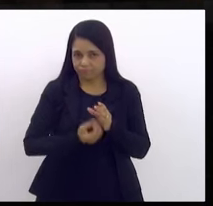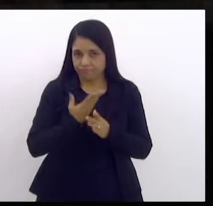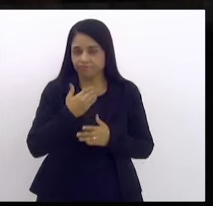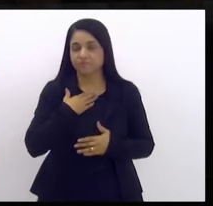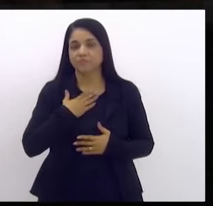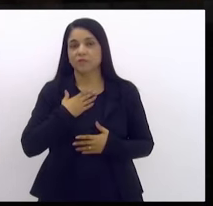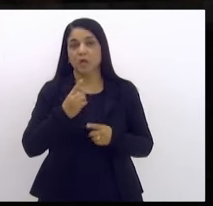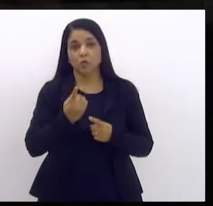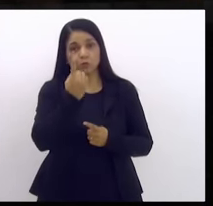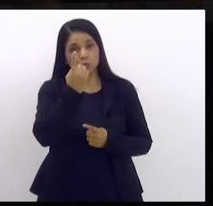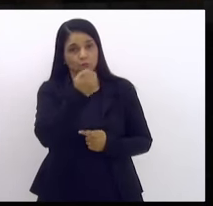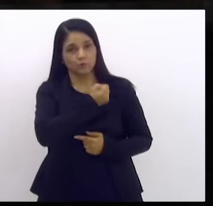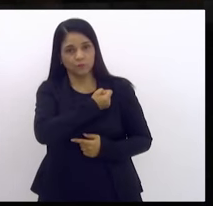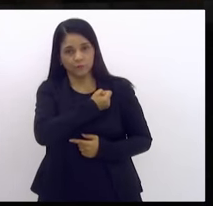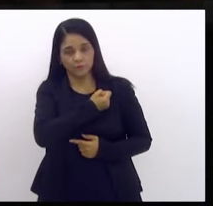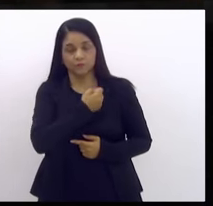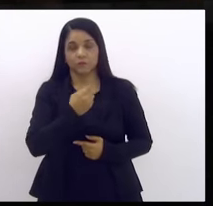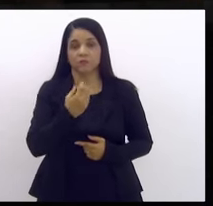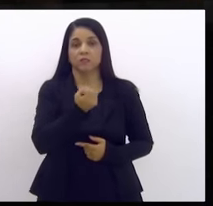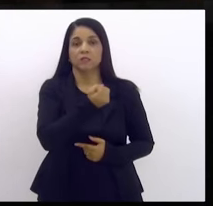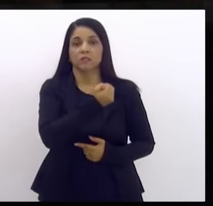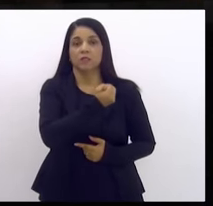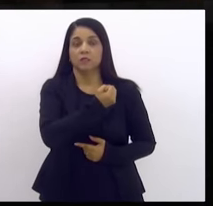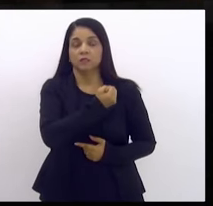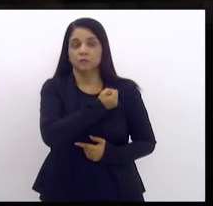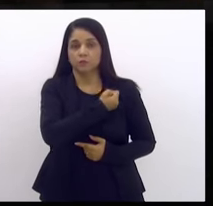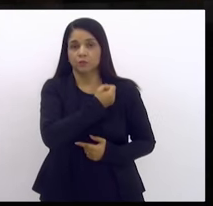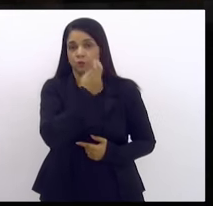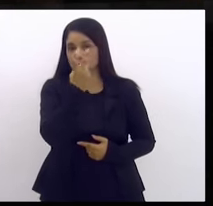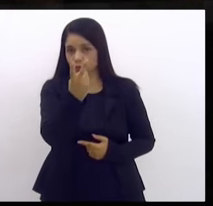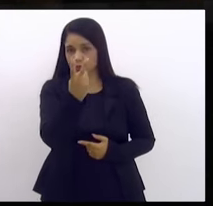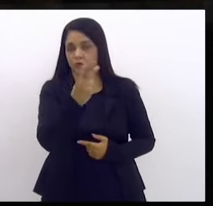número 1 e a número 2.